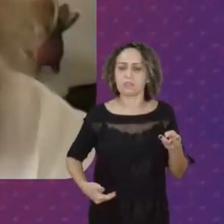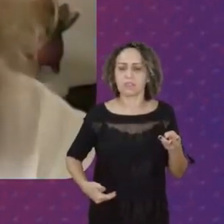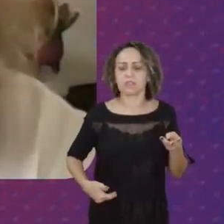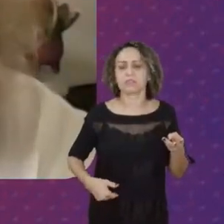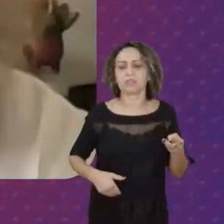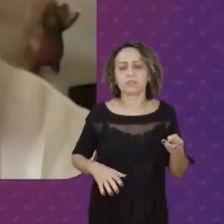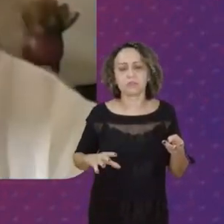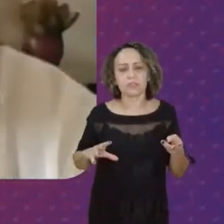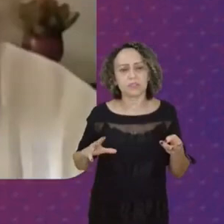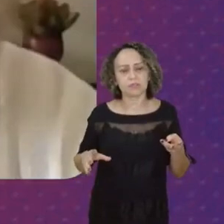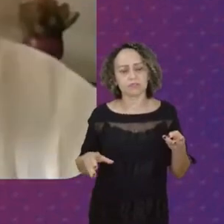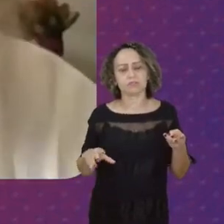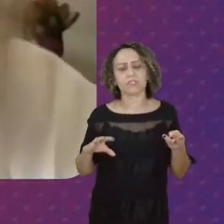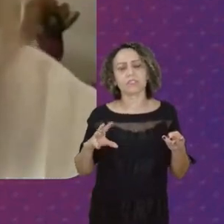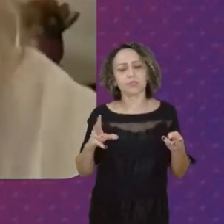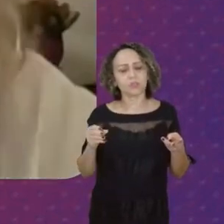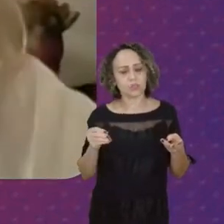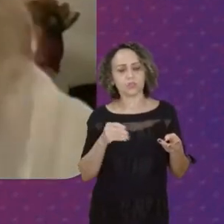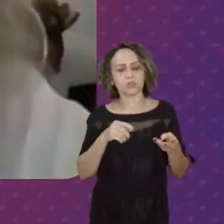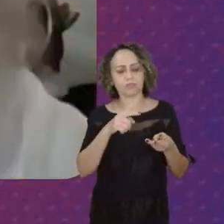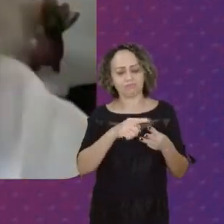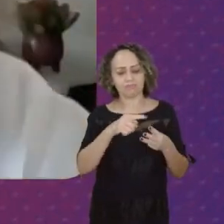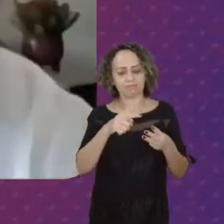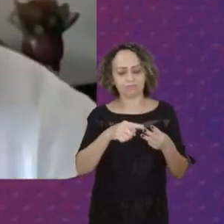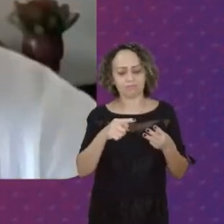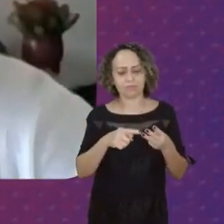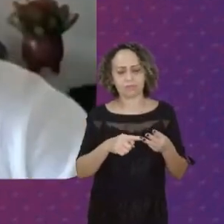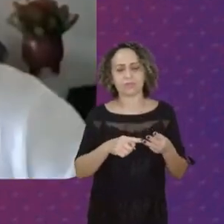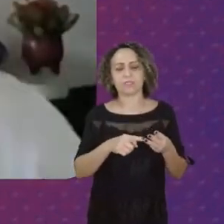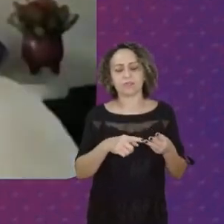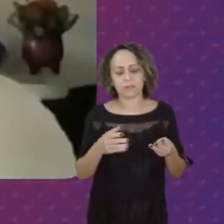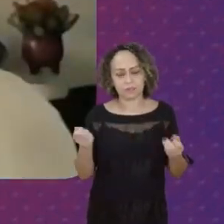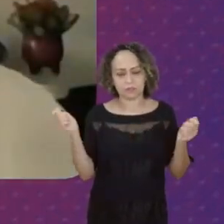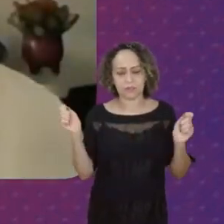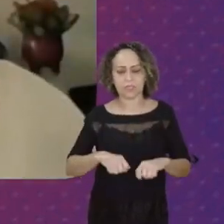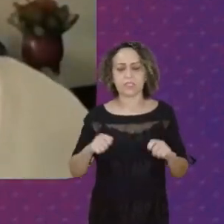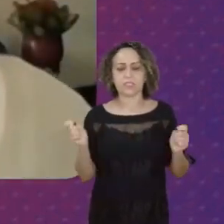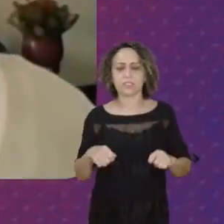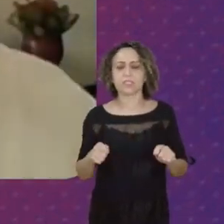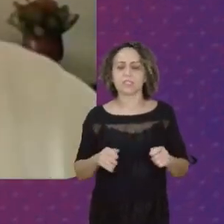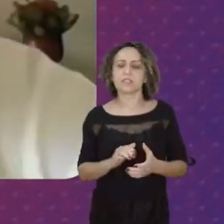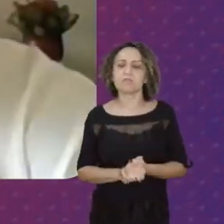e governadoras estaduais e pelo governo federal. Então,